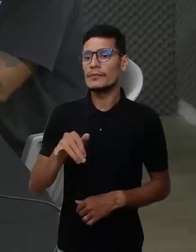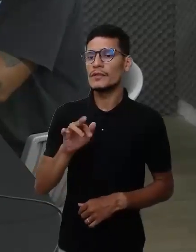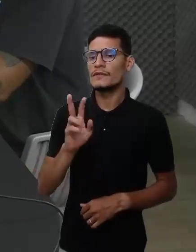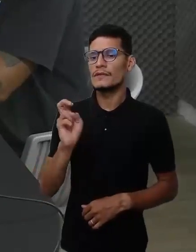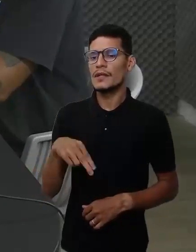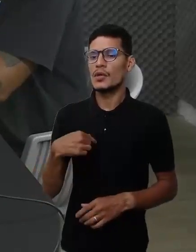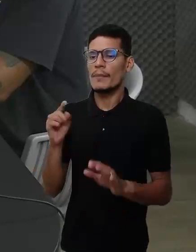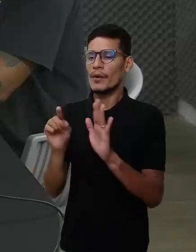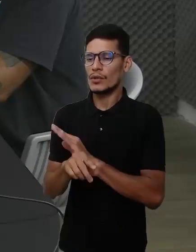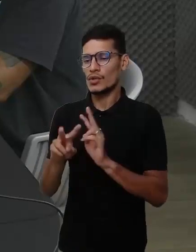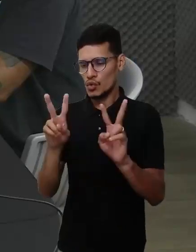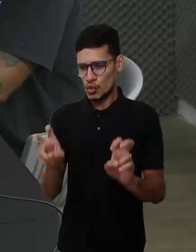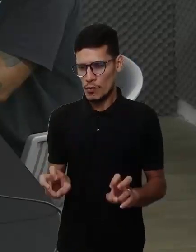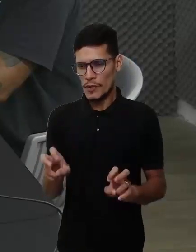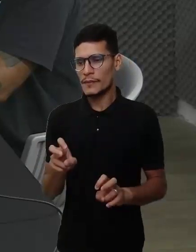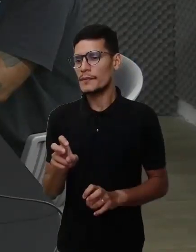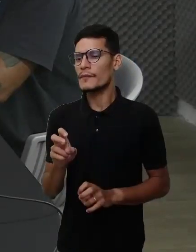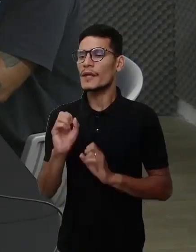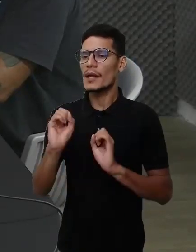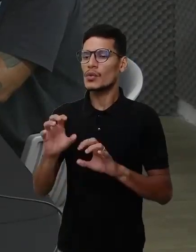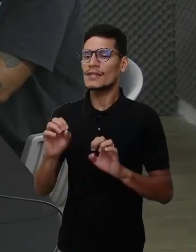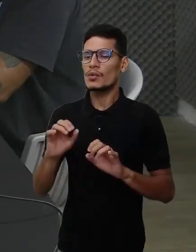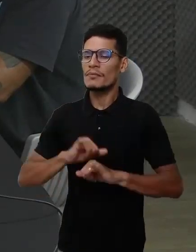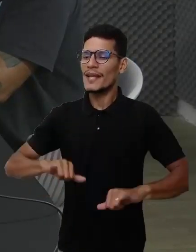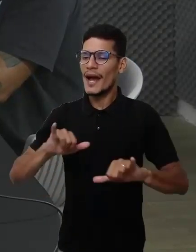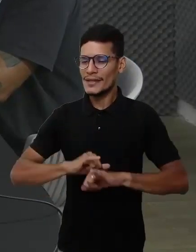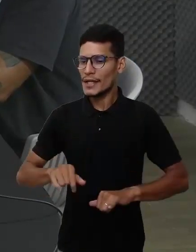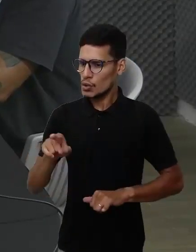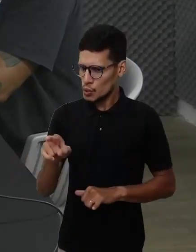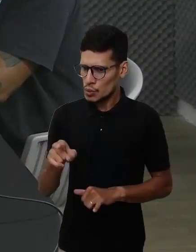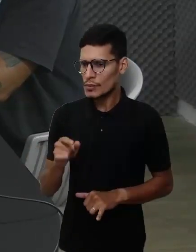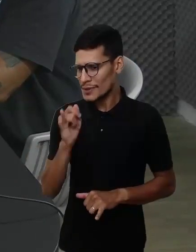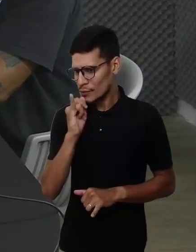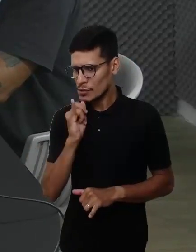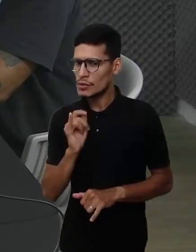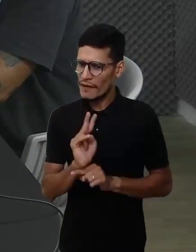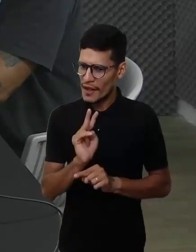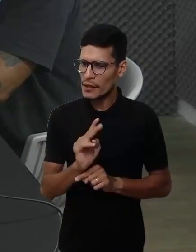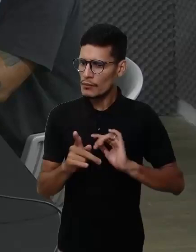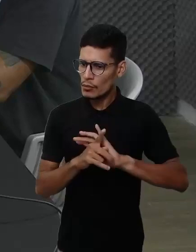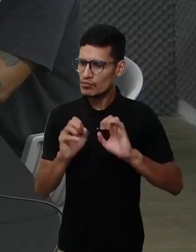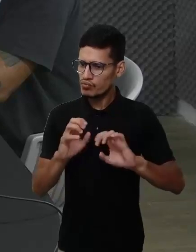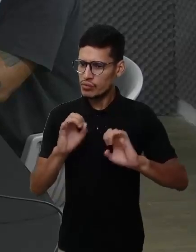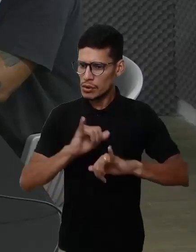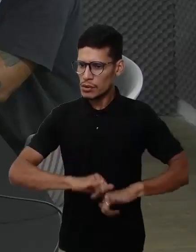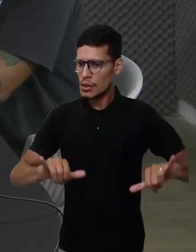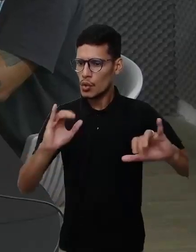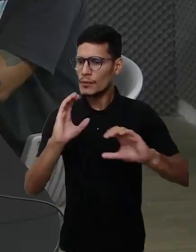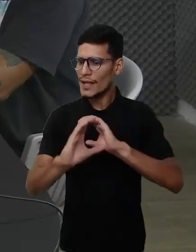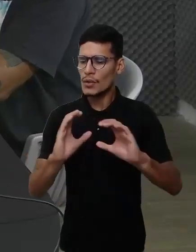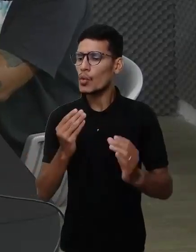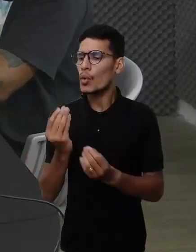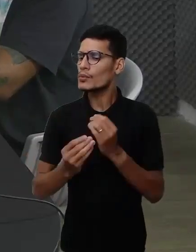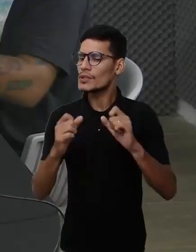pergunta sobre a educação midiática, porque você defende a educação midiática e o direito à comunicação. Como é que esses temas